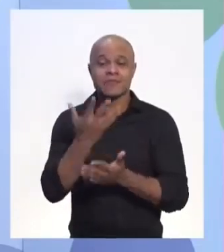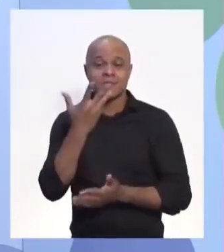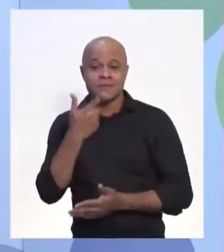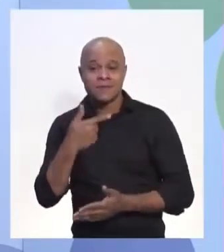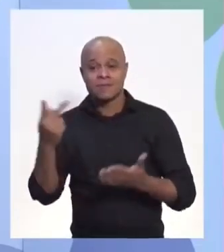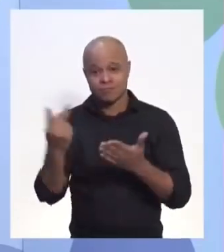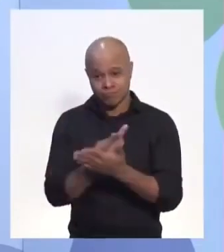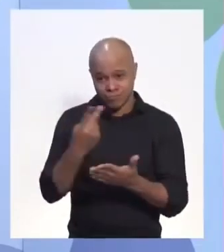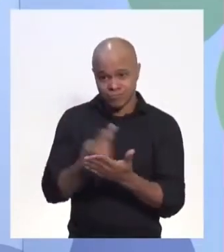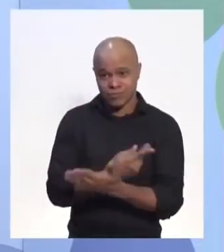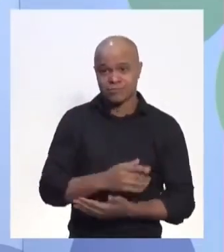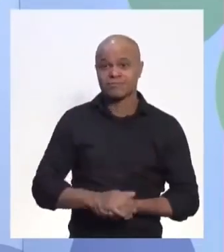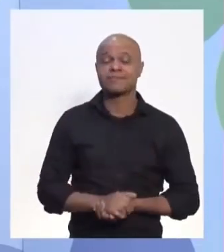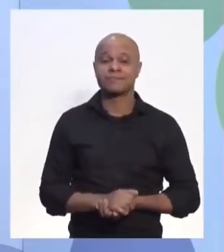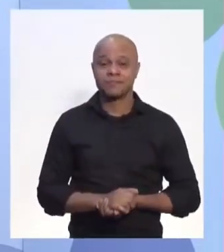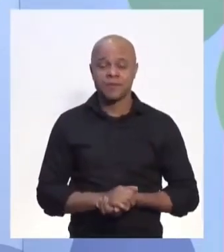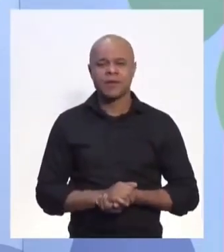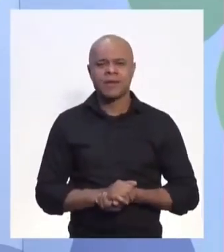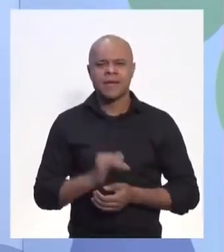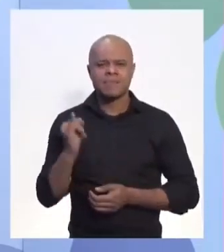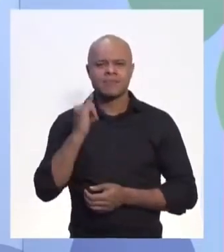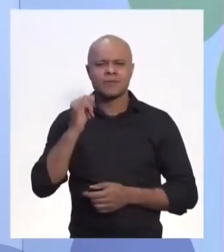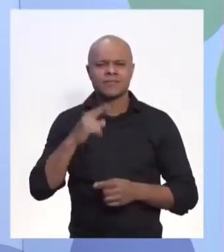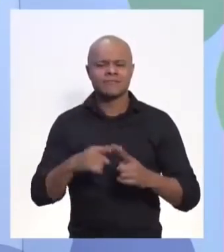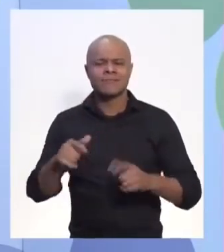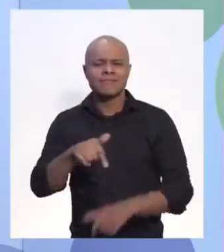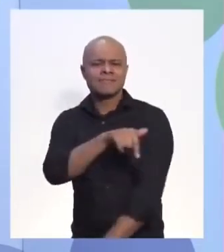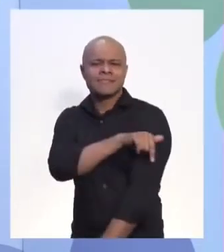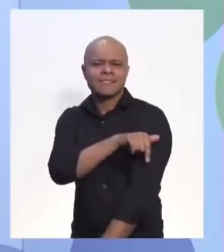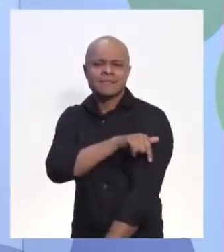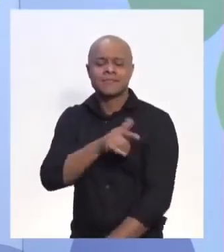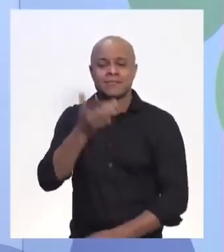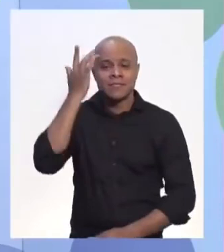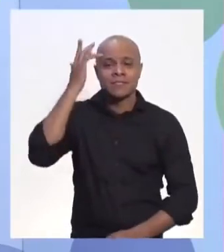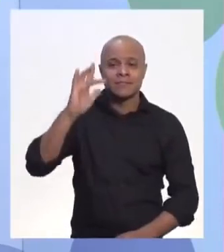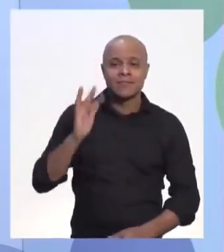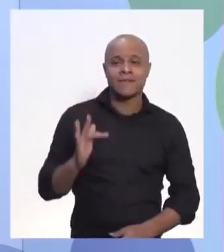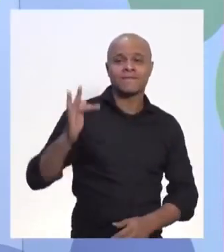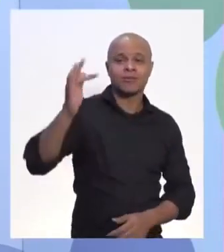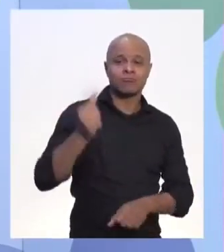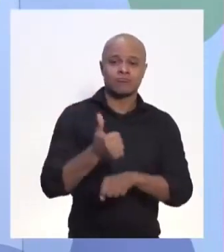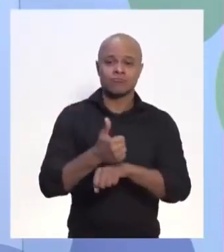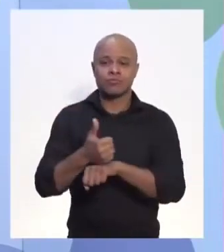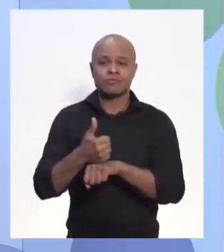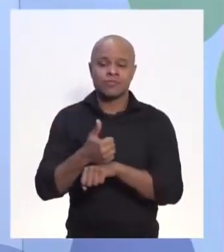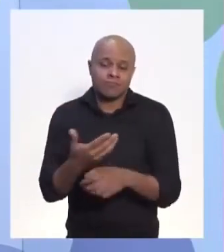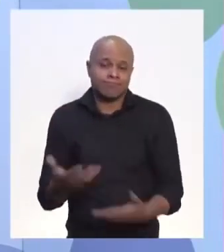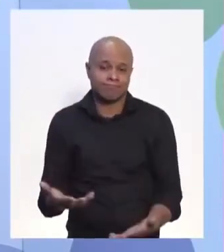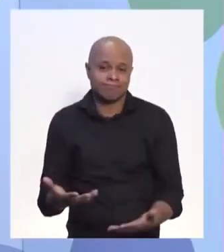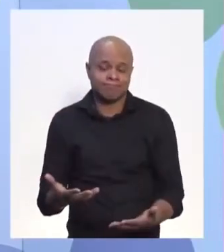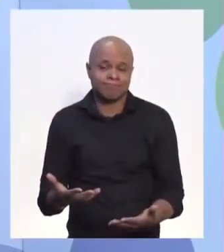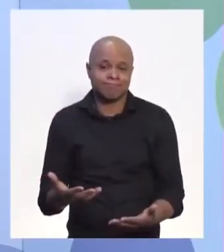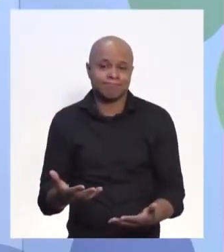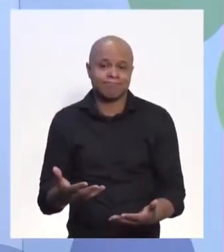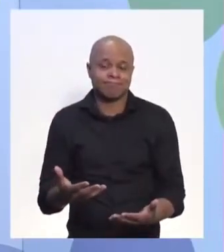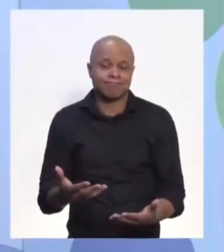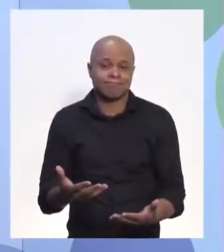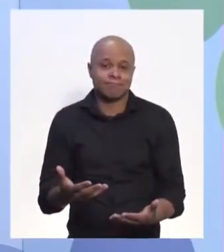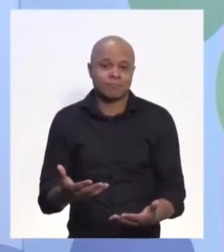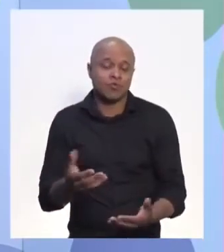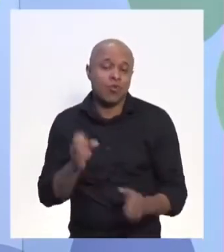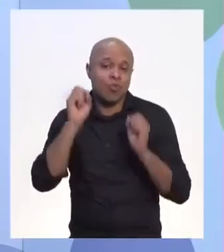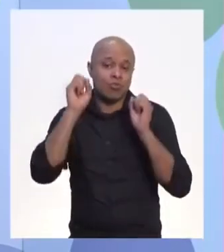é fundamental, mas, eu estou no 7º ano, eu ainda não sei o que eu quero ser, Alessandra. Legal, eu ainda não sei. Então,